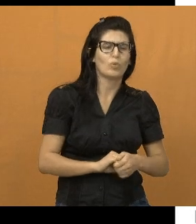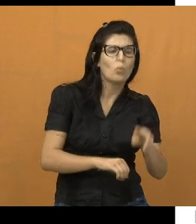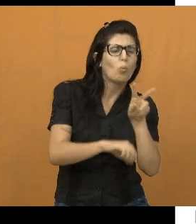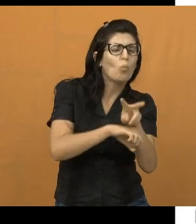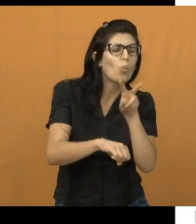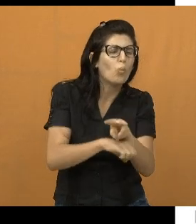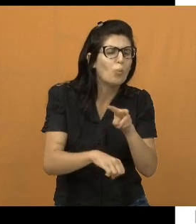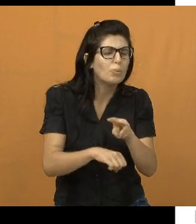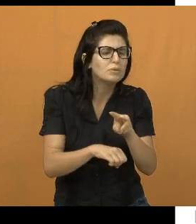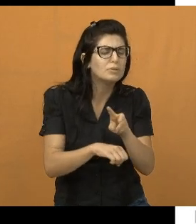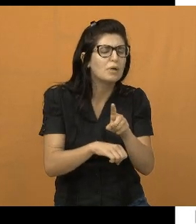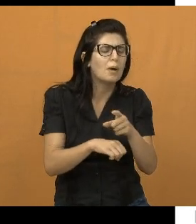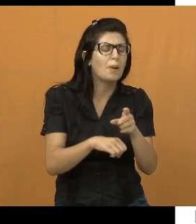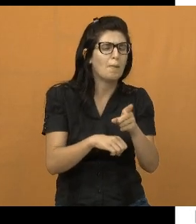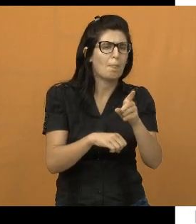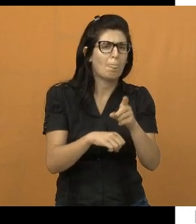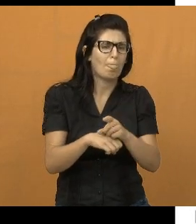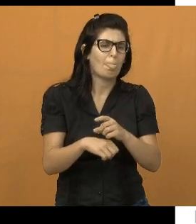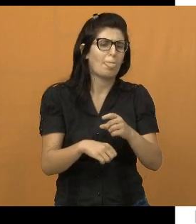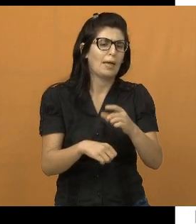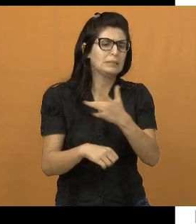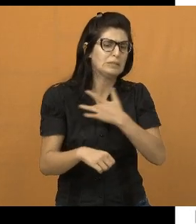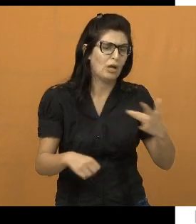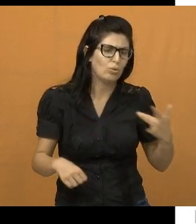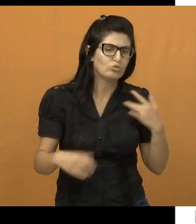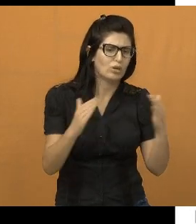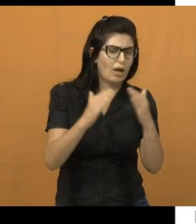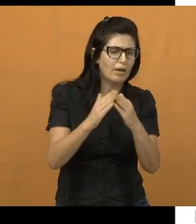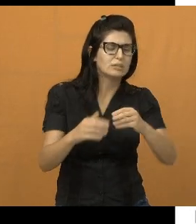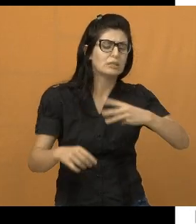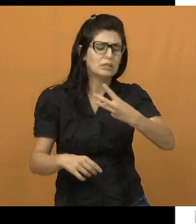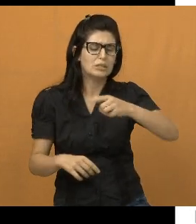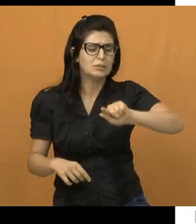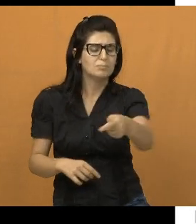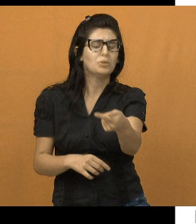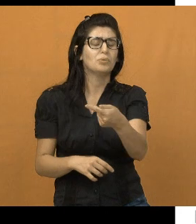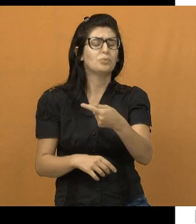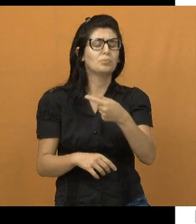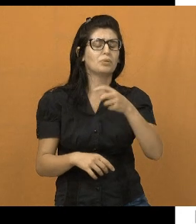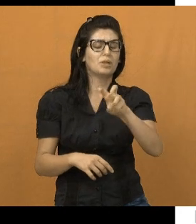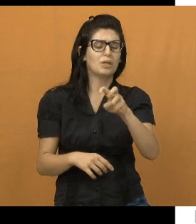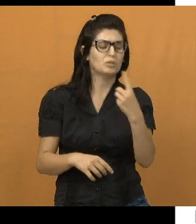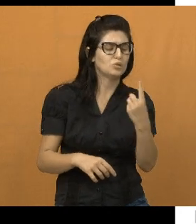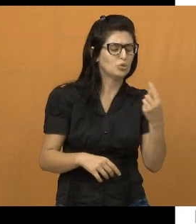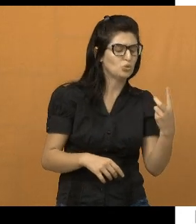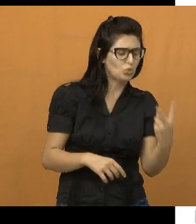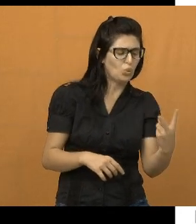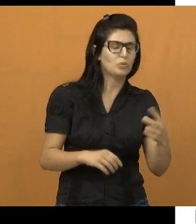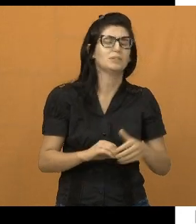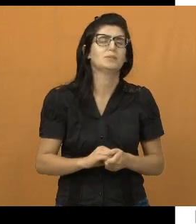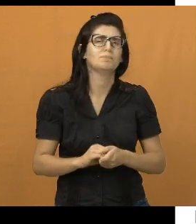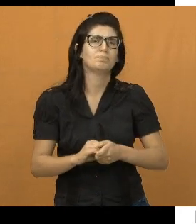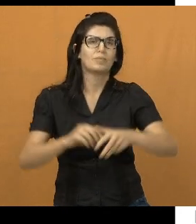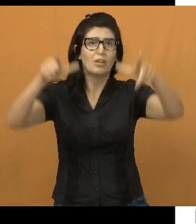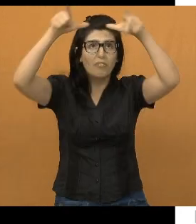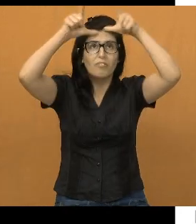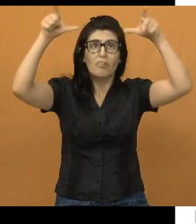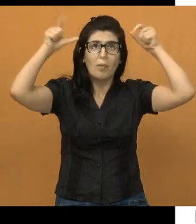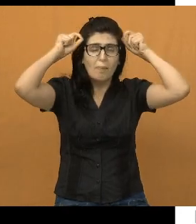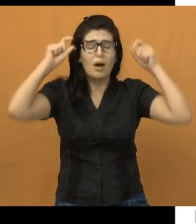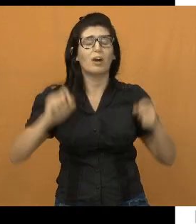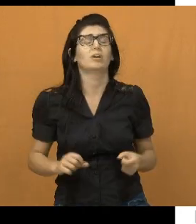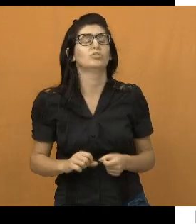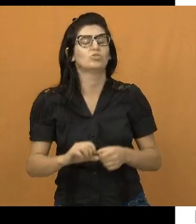munícipes, que necessitavam desse atendimento, 3.512. Equipe de enfermagem realizou